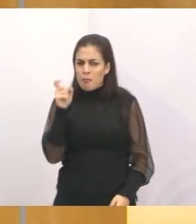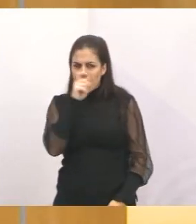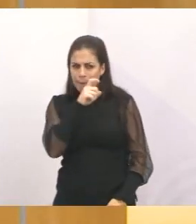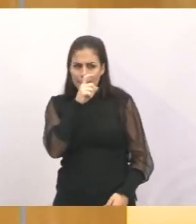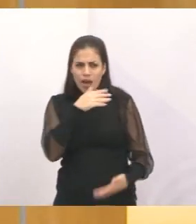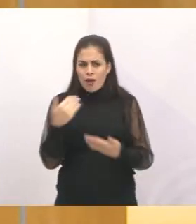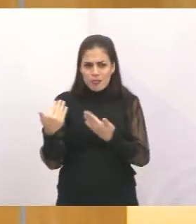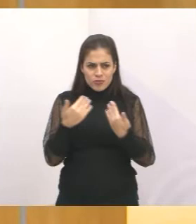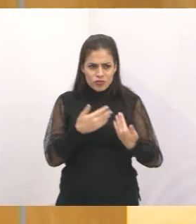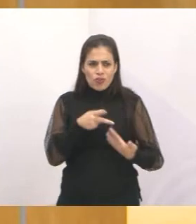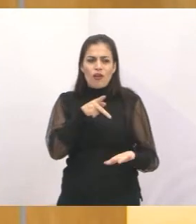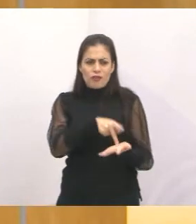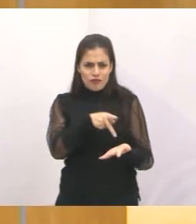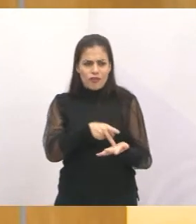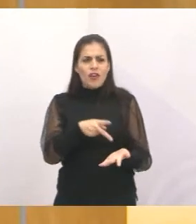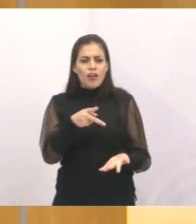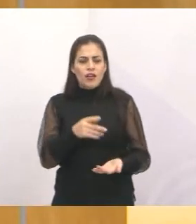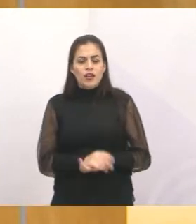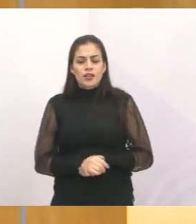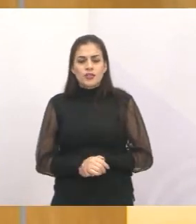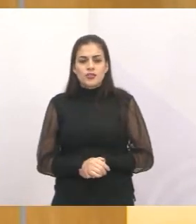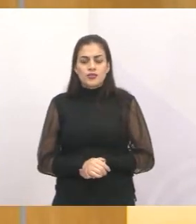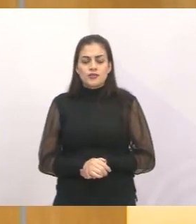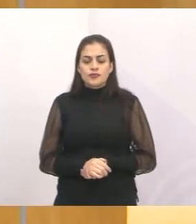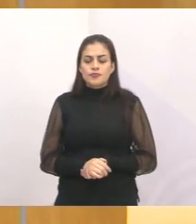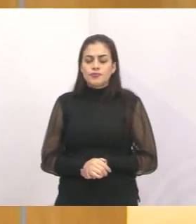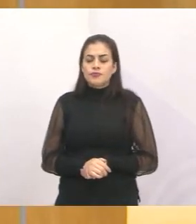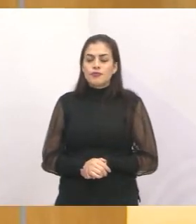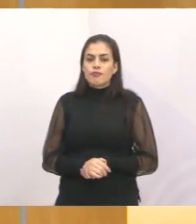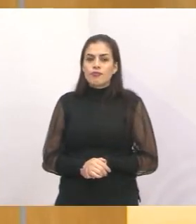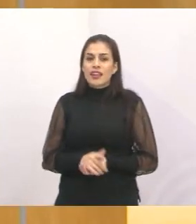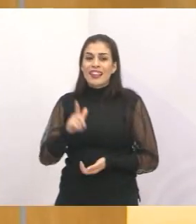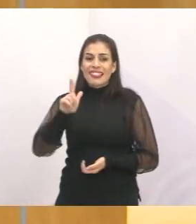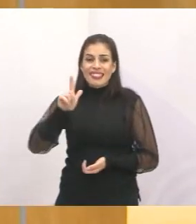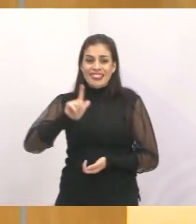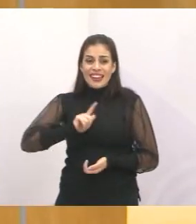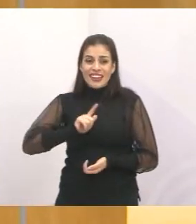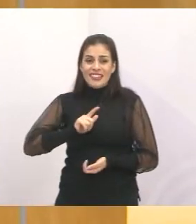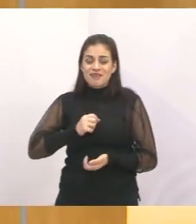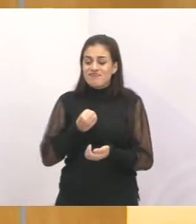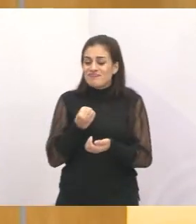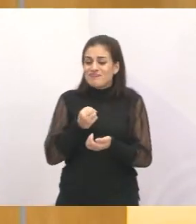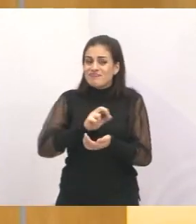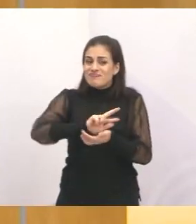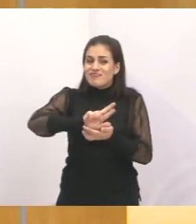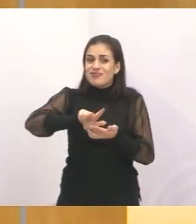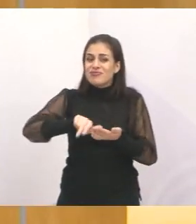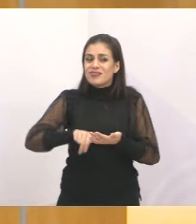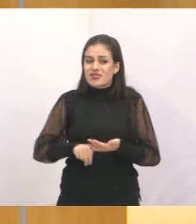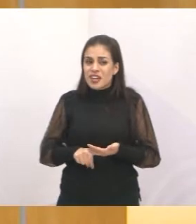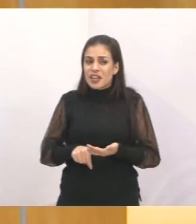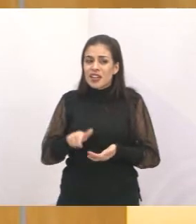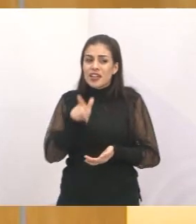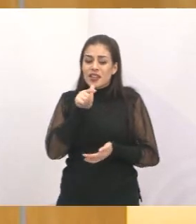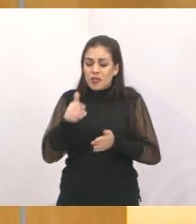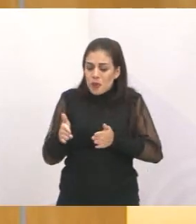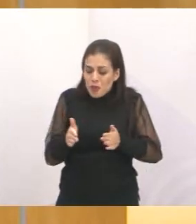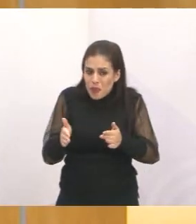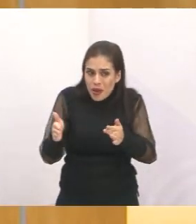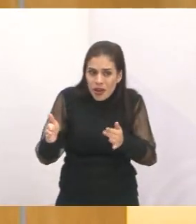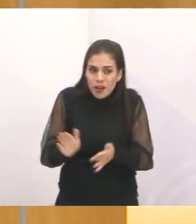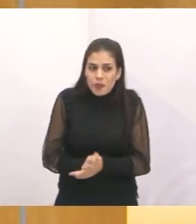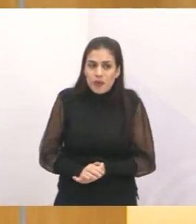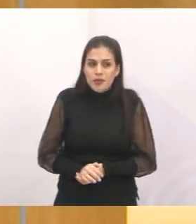que corta a cidade, que é o rio Tietê. Só que não é possível captar a água do rio Tietê para fazer o tratamento no